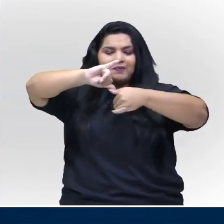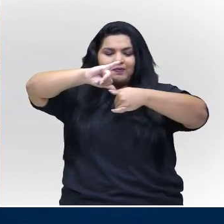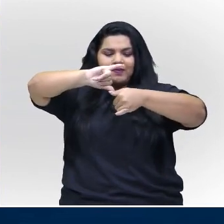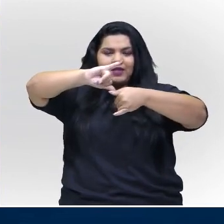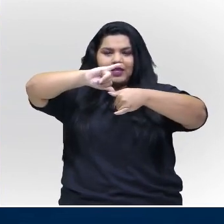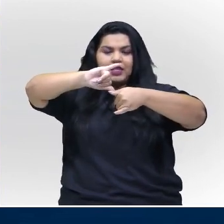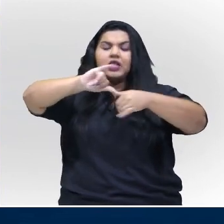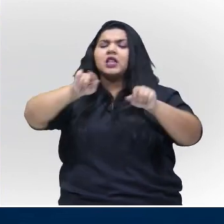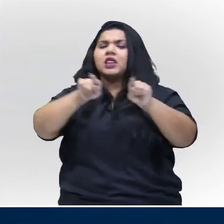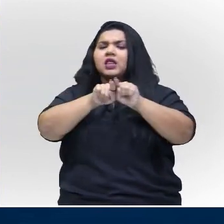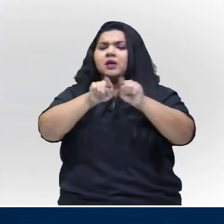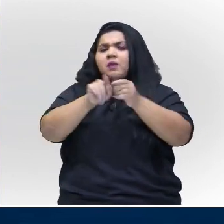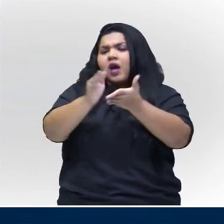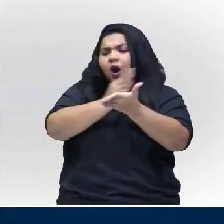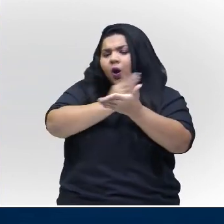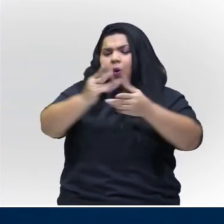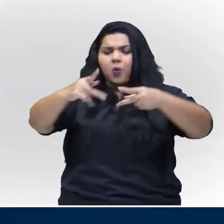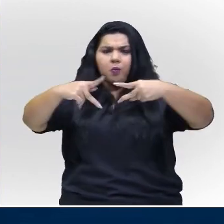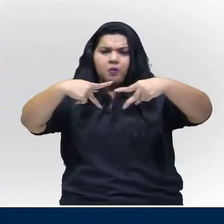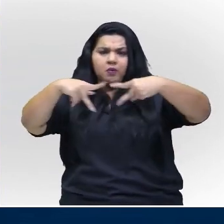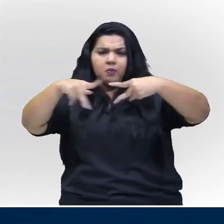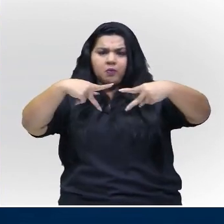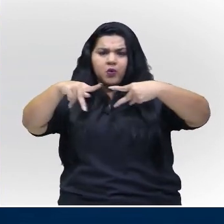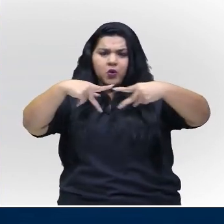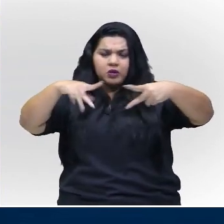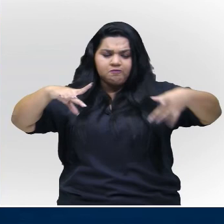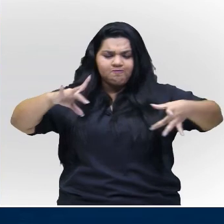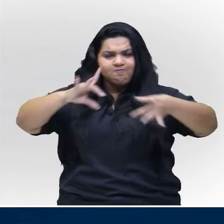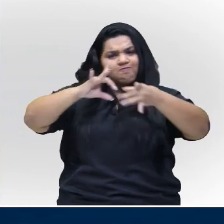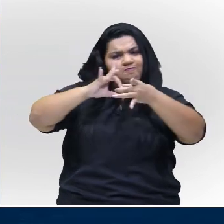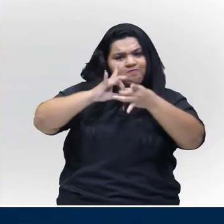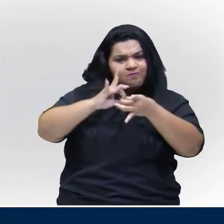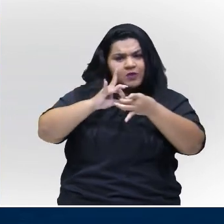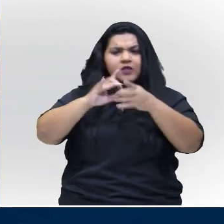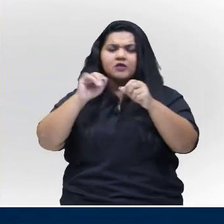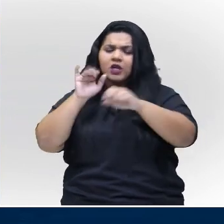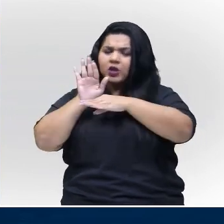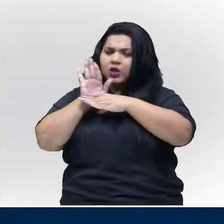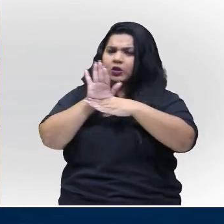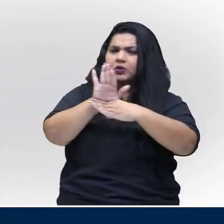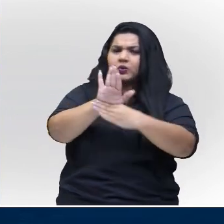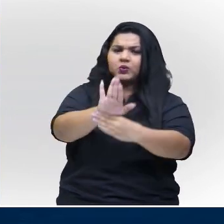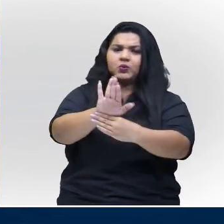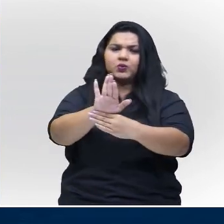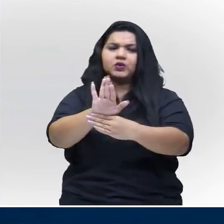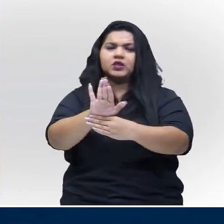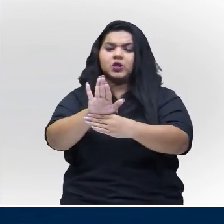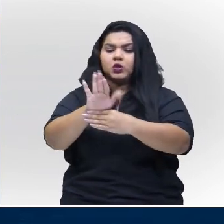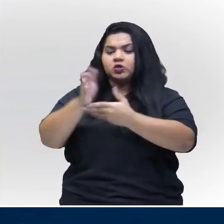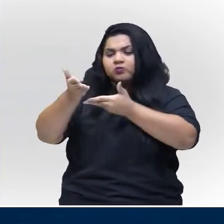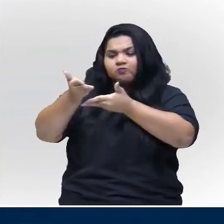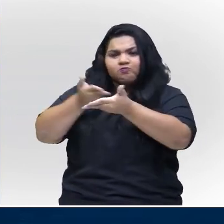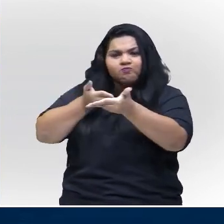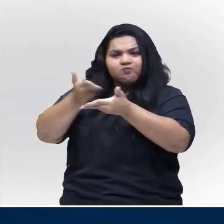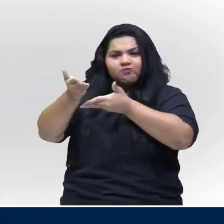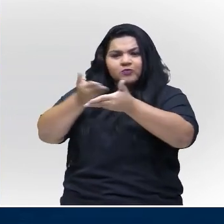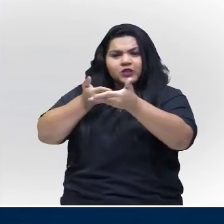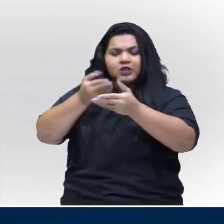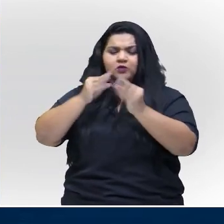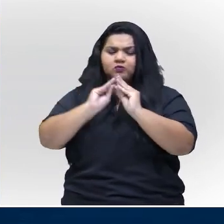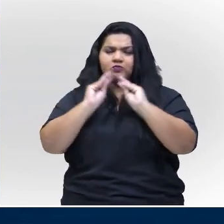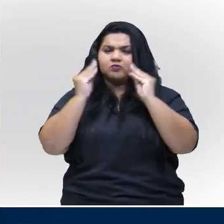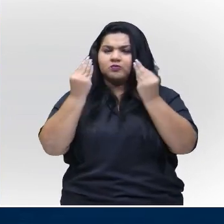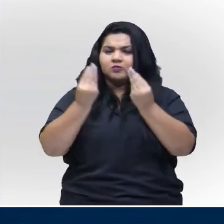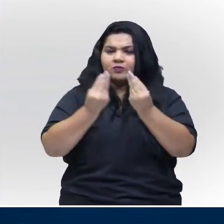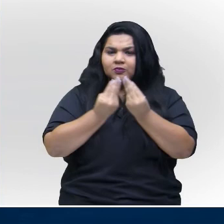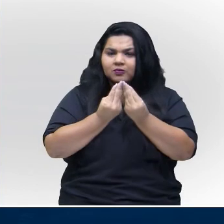algumas proteínas associadas, né, que fazem justamente, elas auxiliam, na verdade, no transporte de substâncias